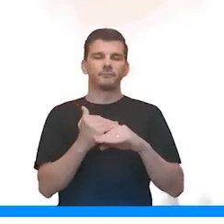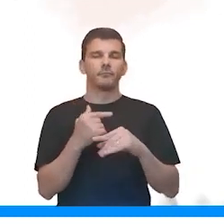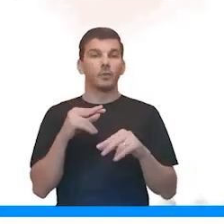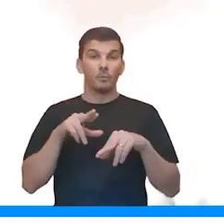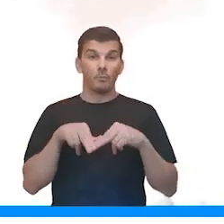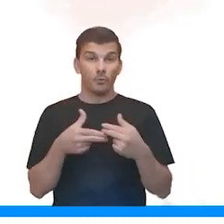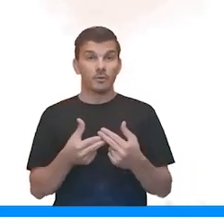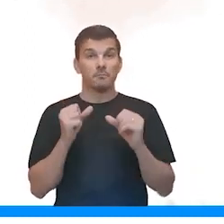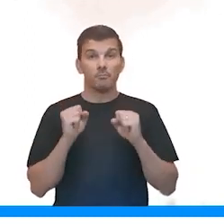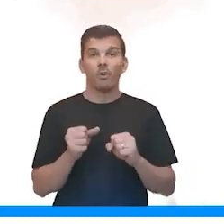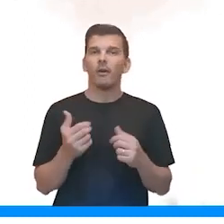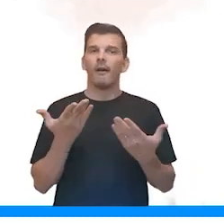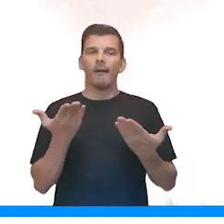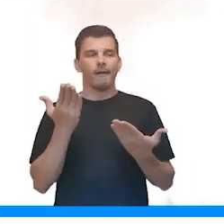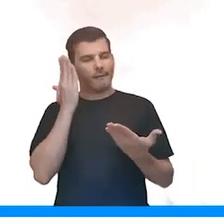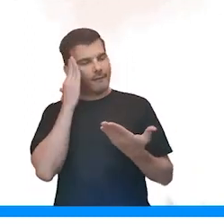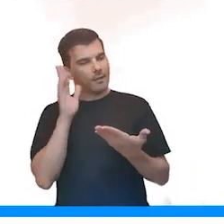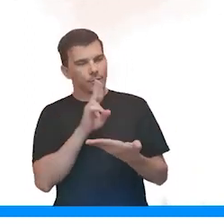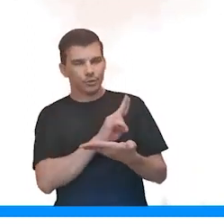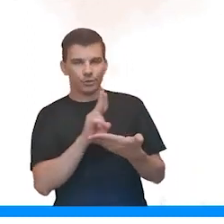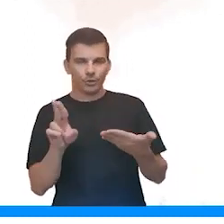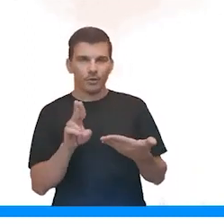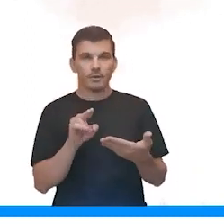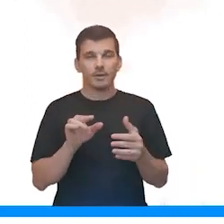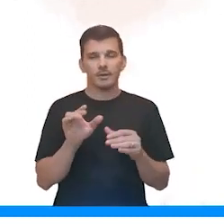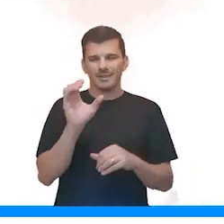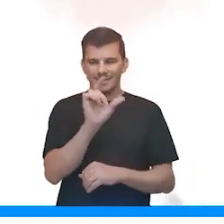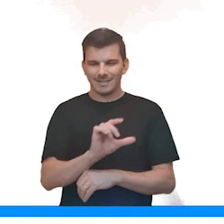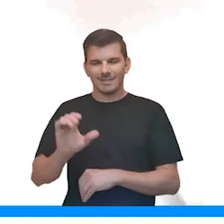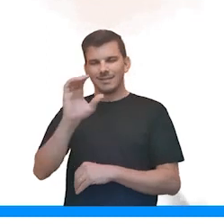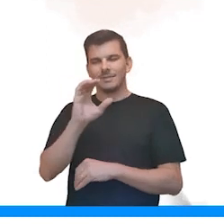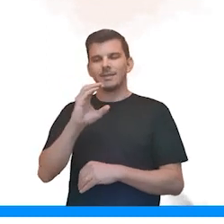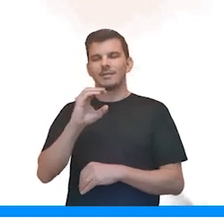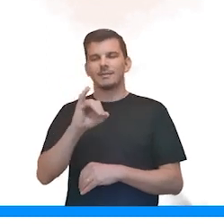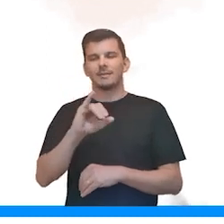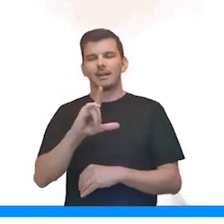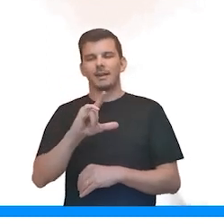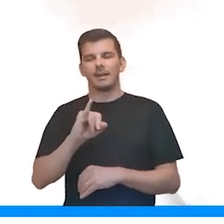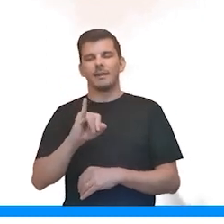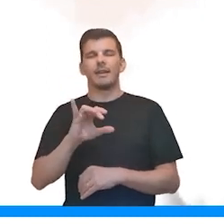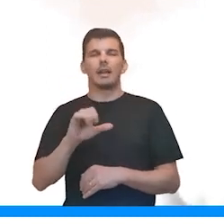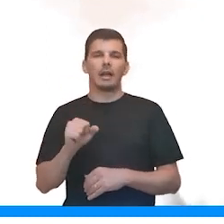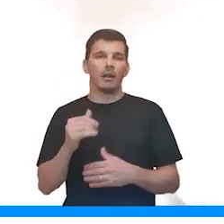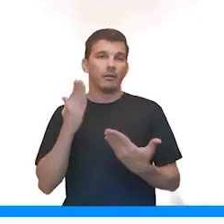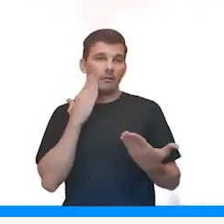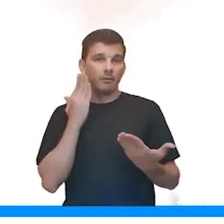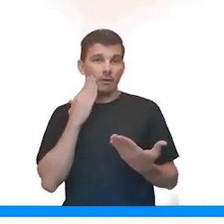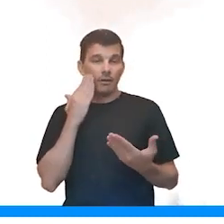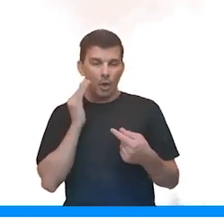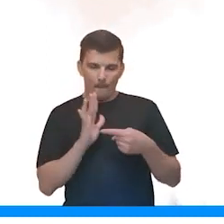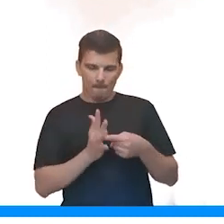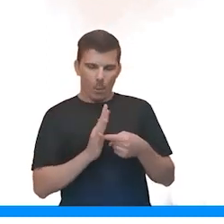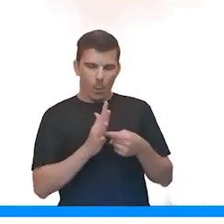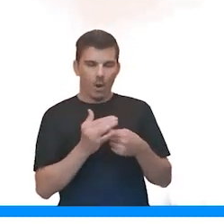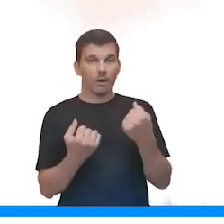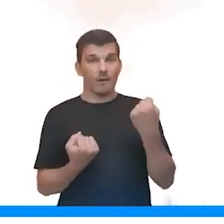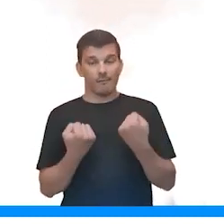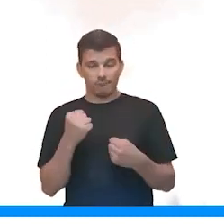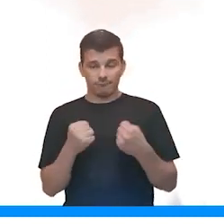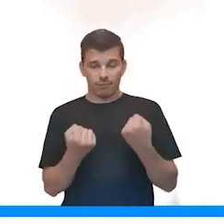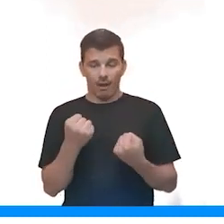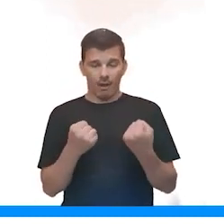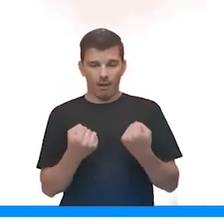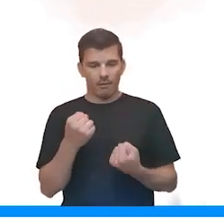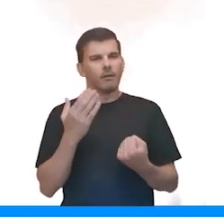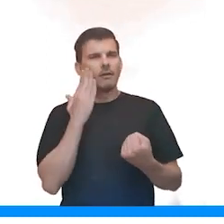início, ao ponto A. E por causa disso eu posso chamar essa transformação de transformação cíclica. Quem faz isso muito bem, galera,